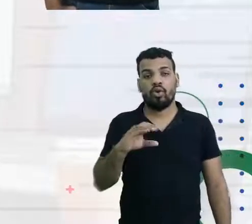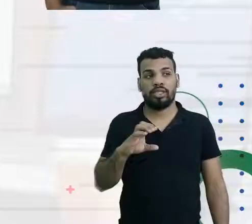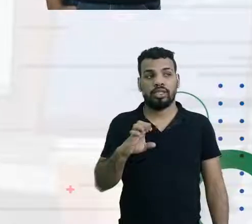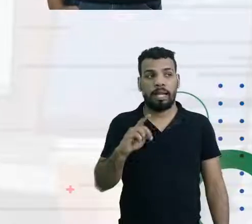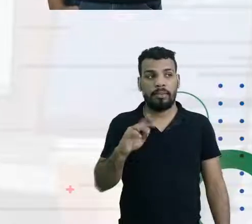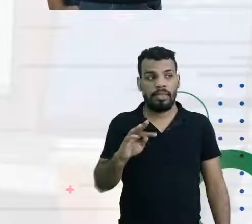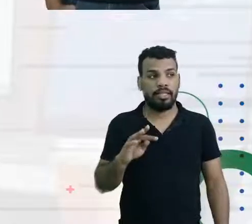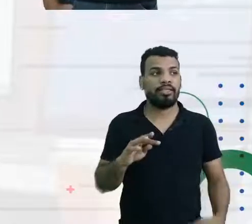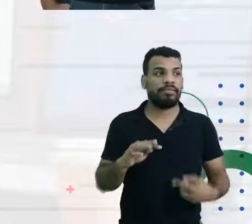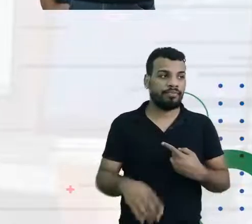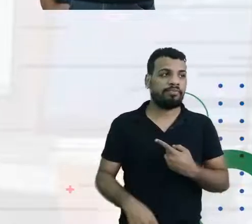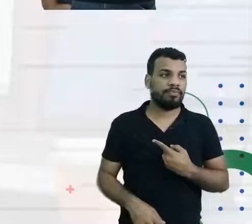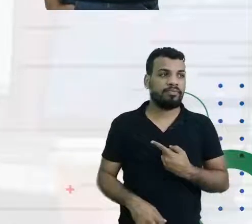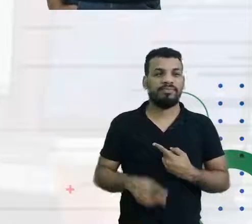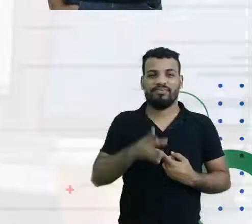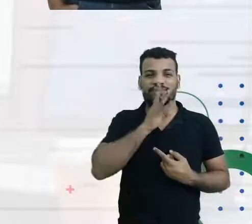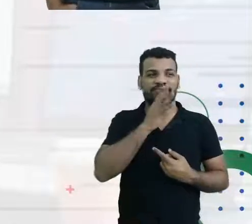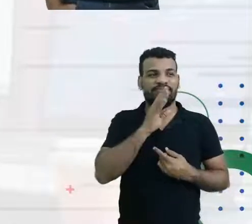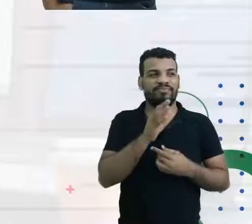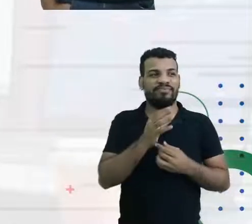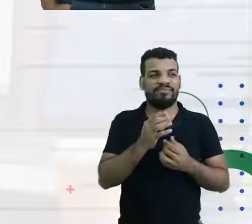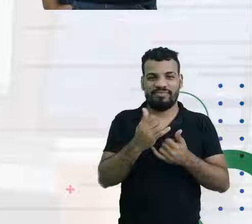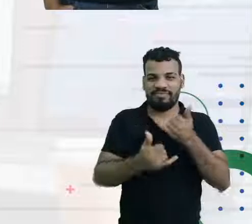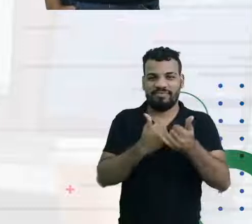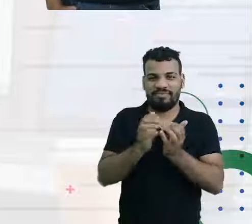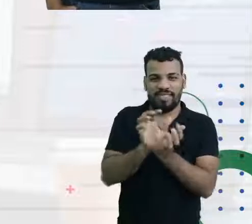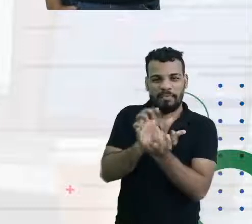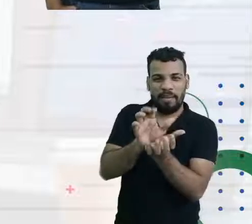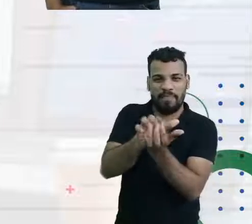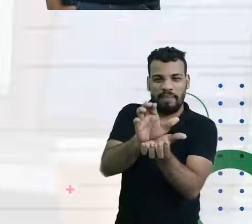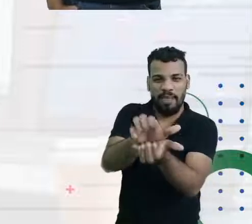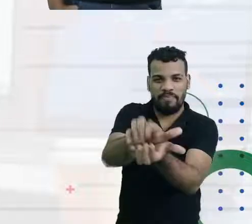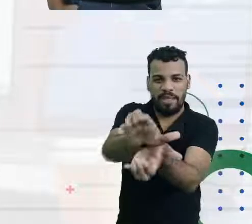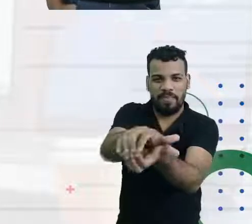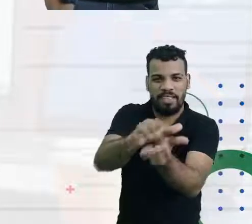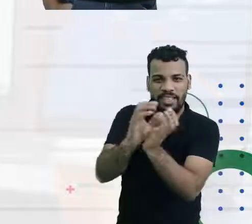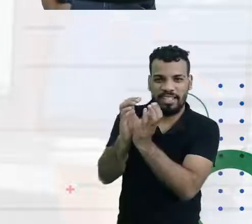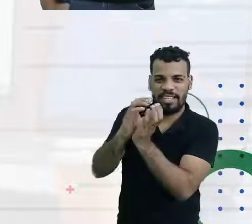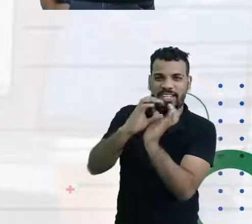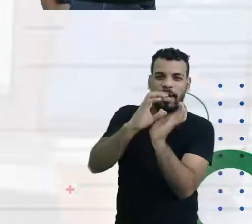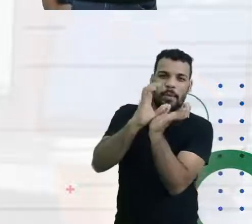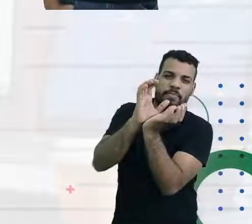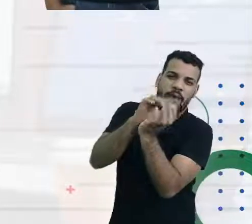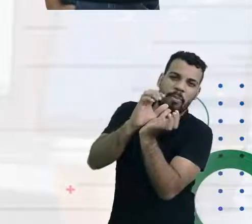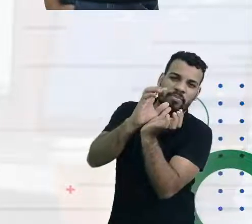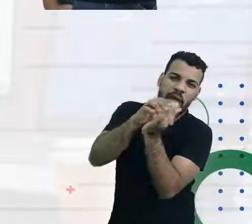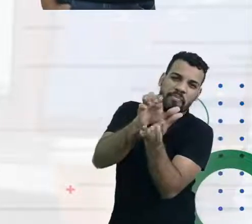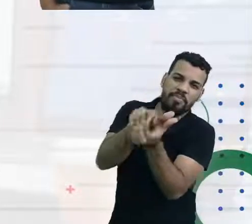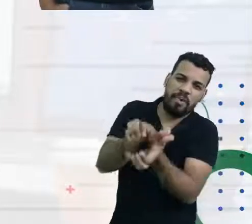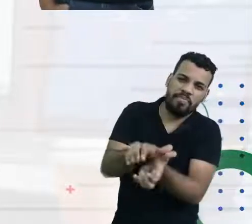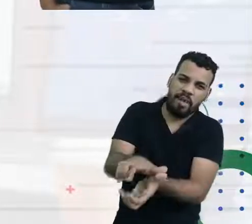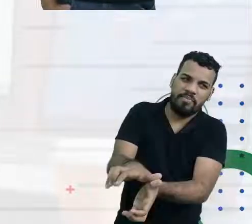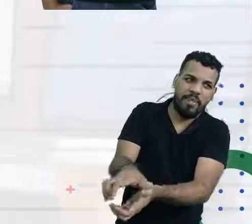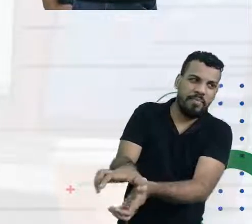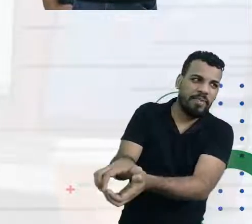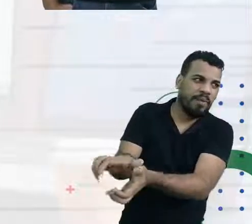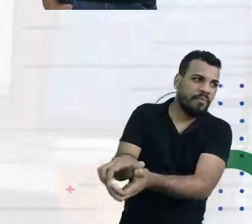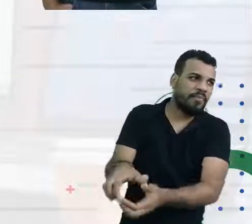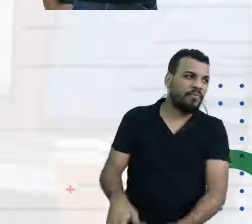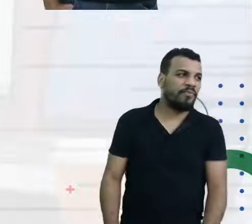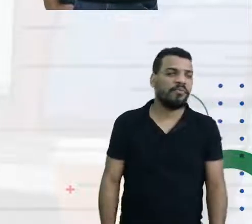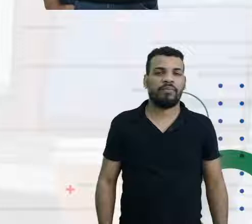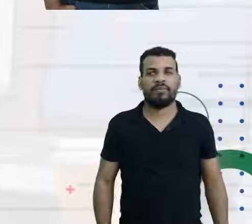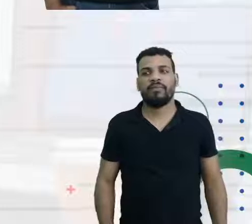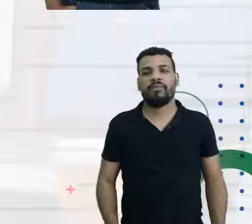Pac-Man. O famoso Pac-Man, um jogo da década de 80 lá, que a gente consegue ver que